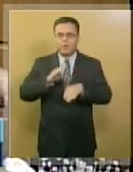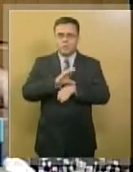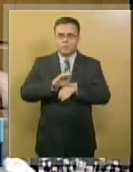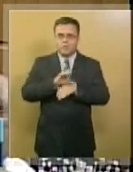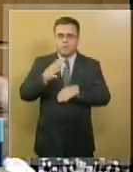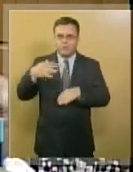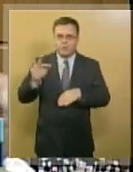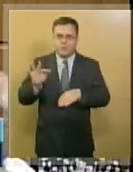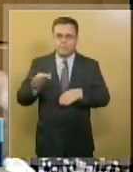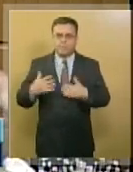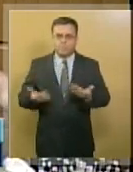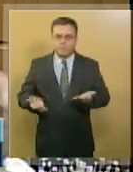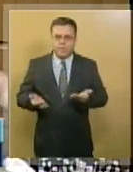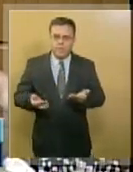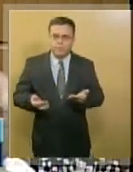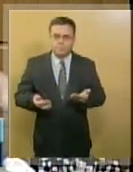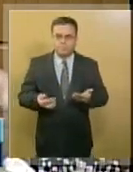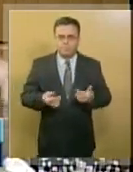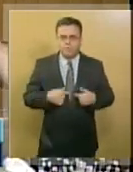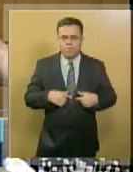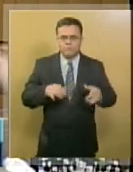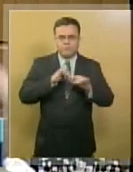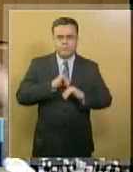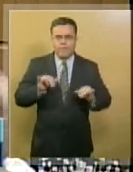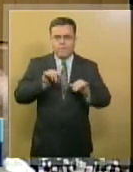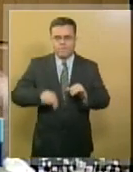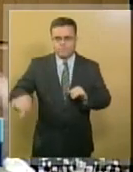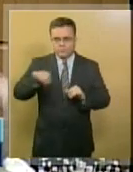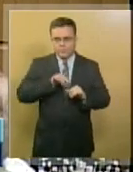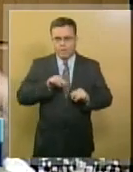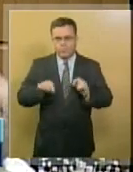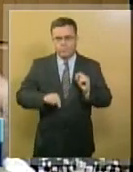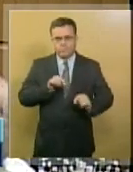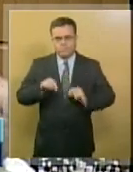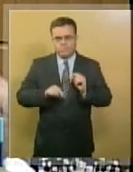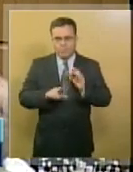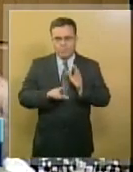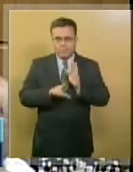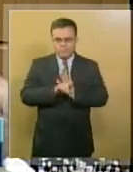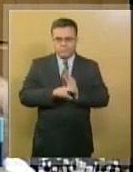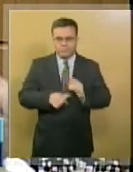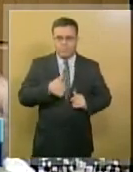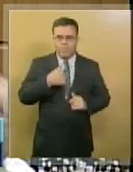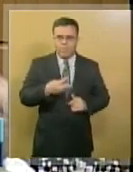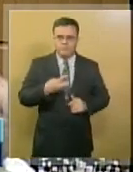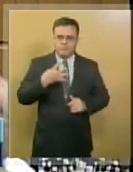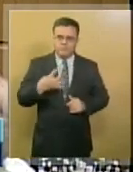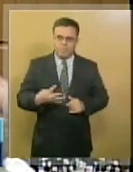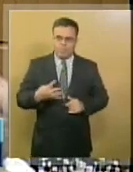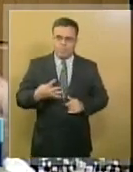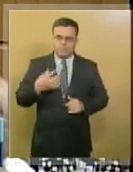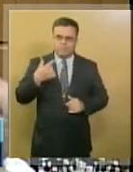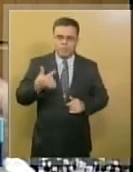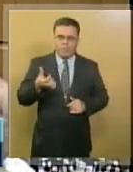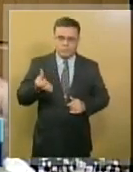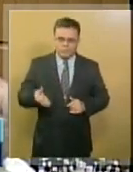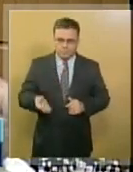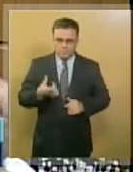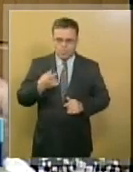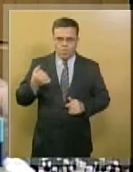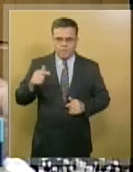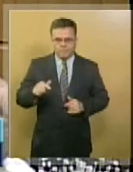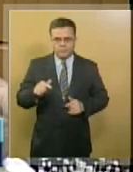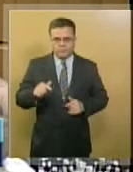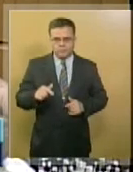Senhores, simplesmente, a Lei 13.426 de 2017, agora de 30